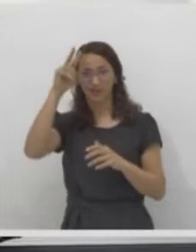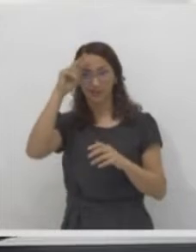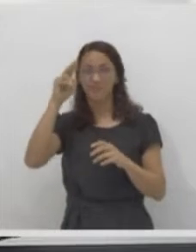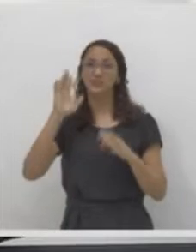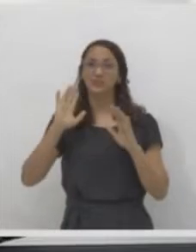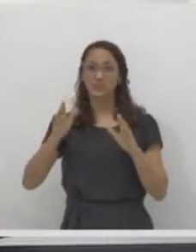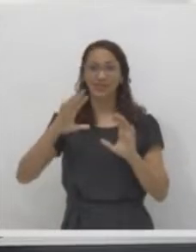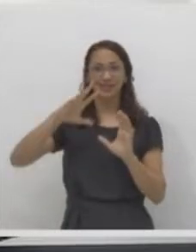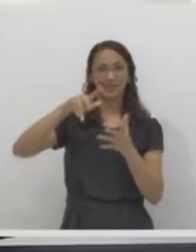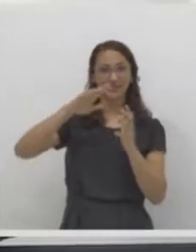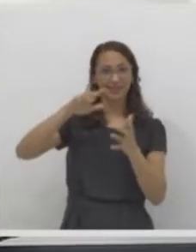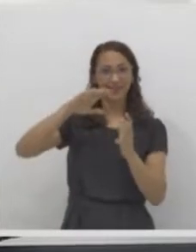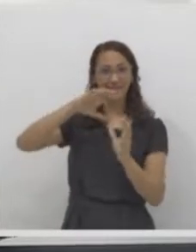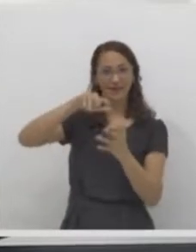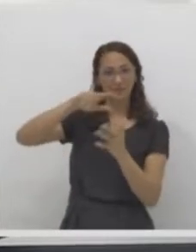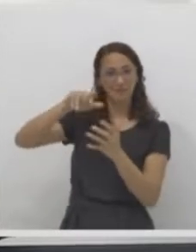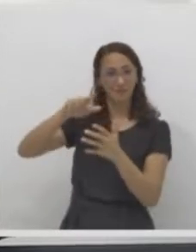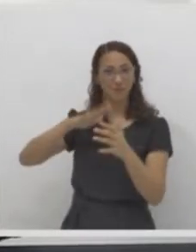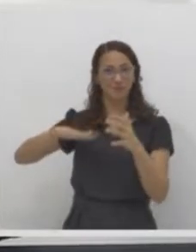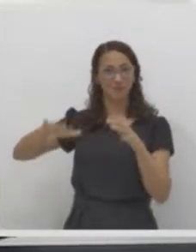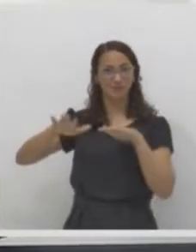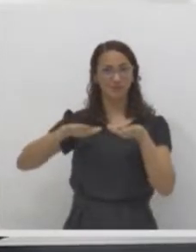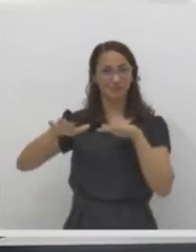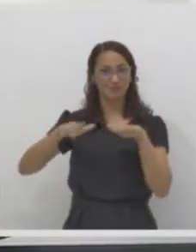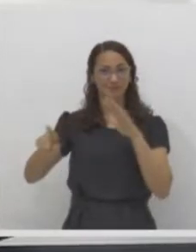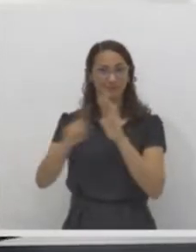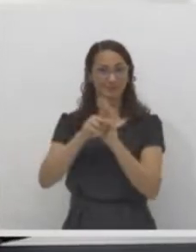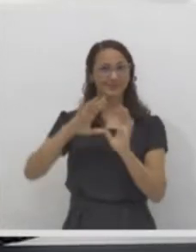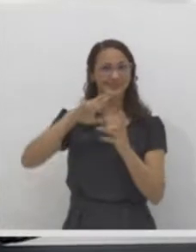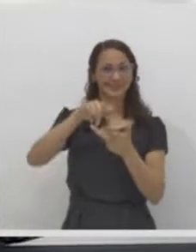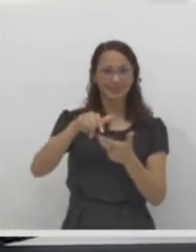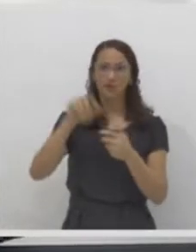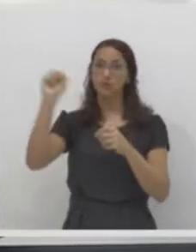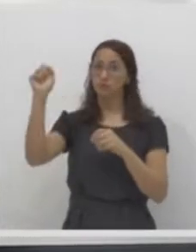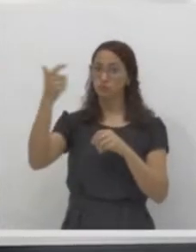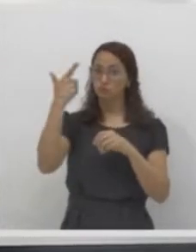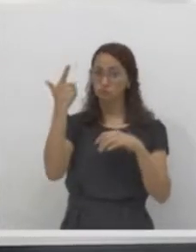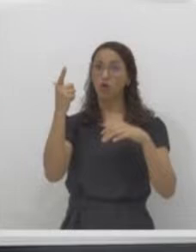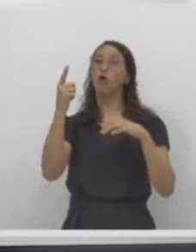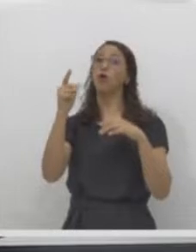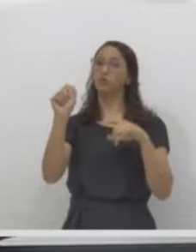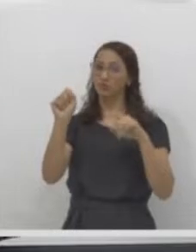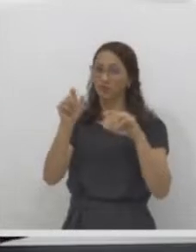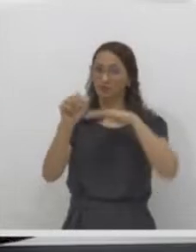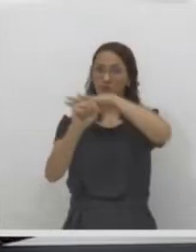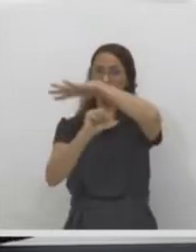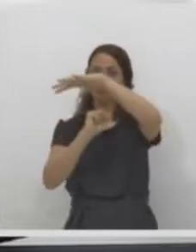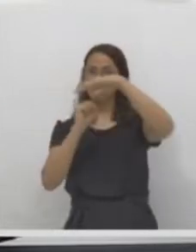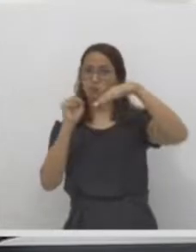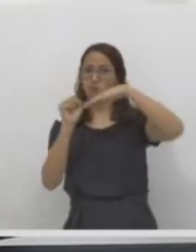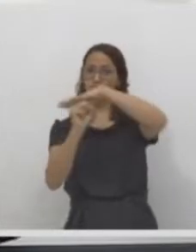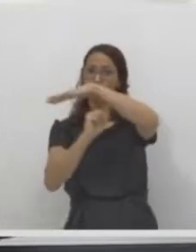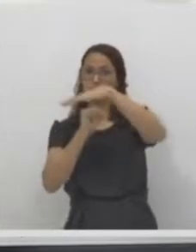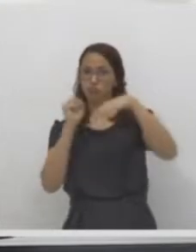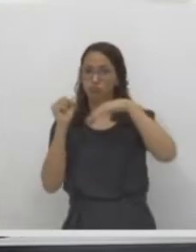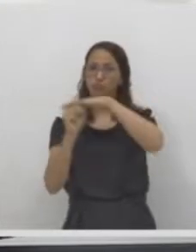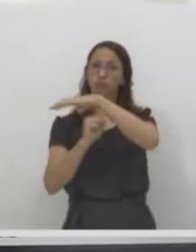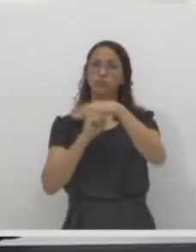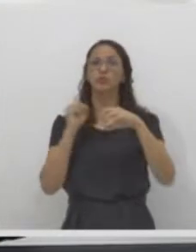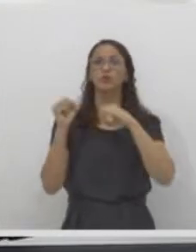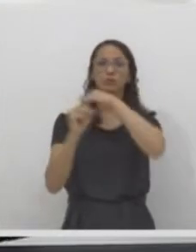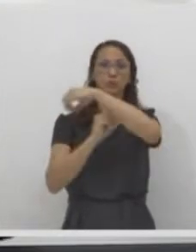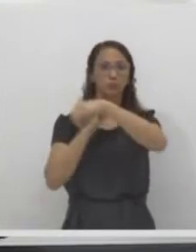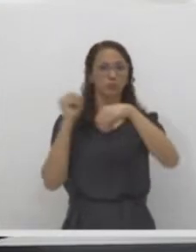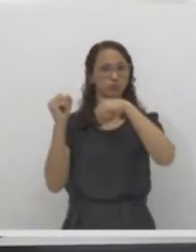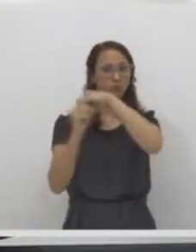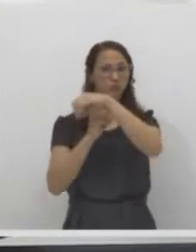falamos do movimento aparente do Sol, falamos da Lua e seus movimentos, dos instrumentos de observação do